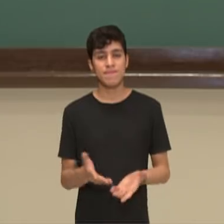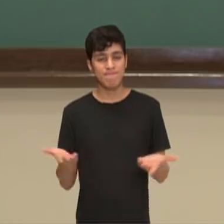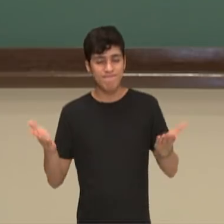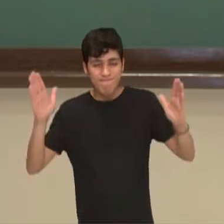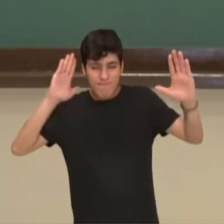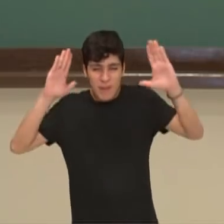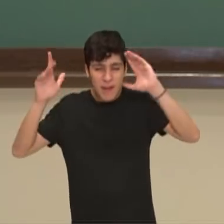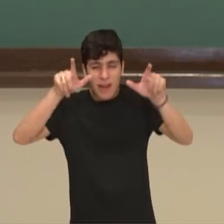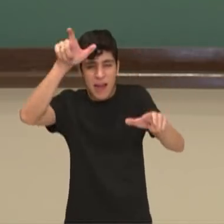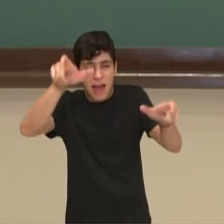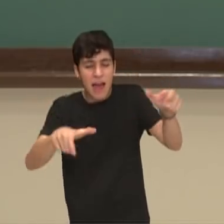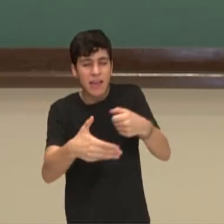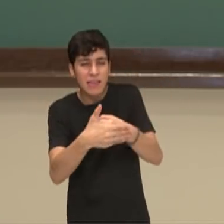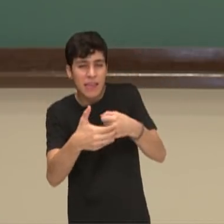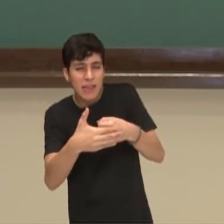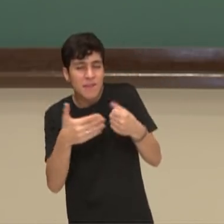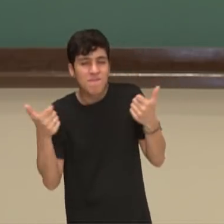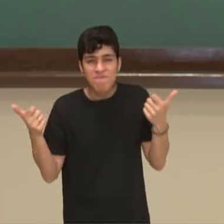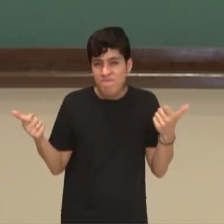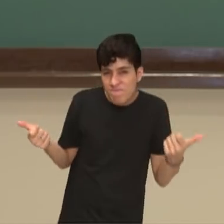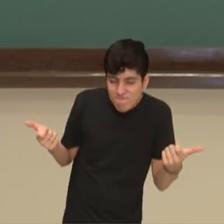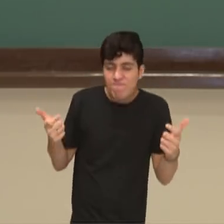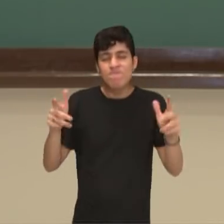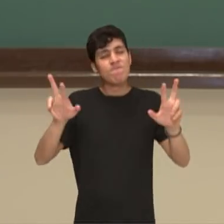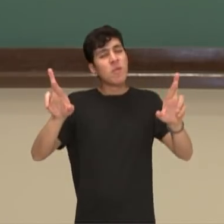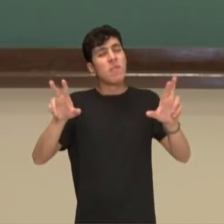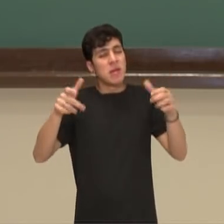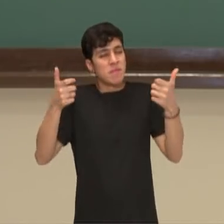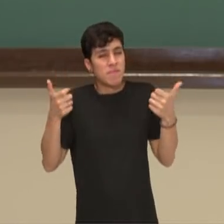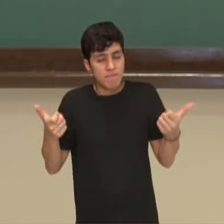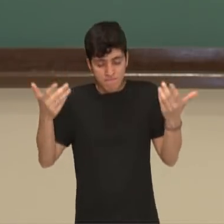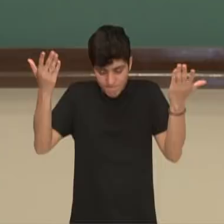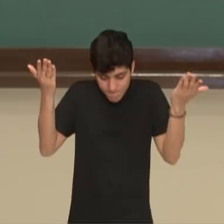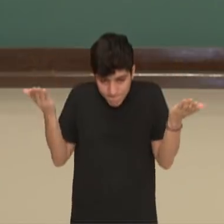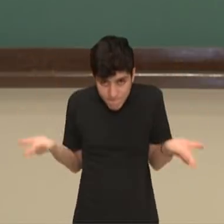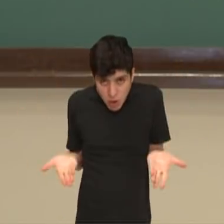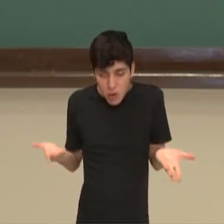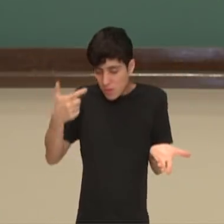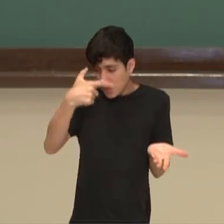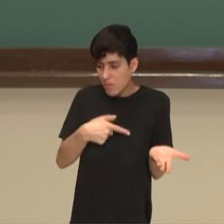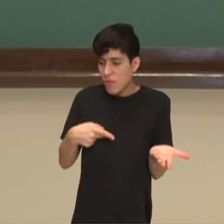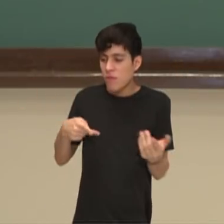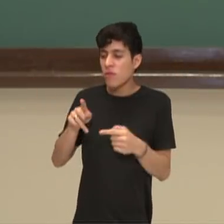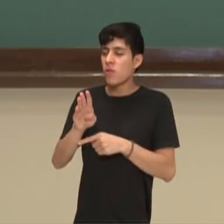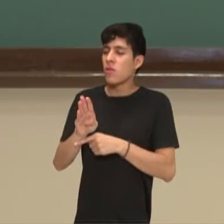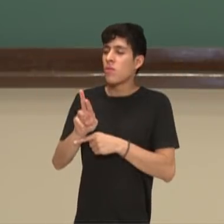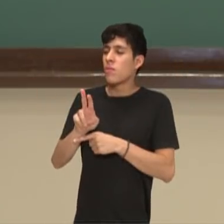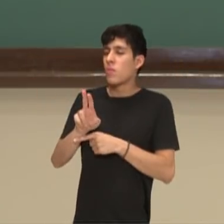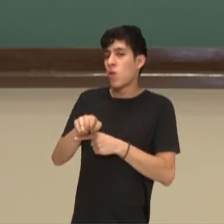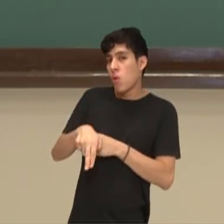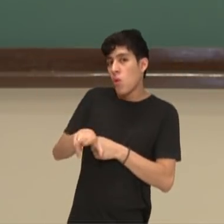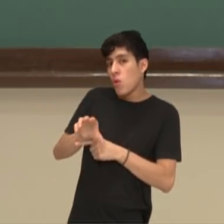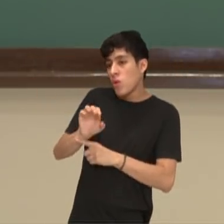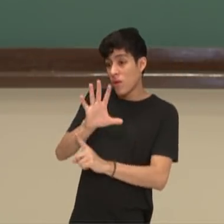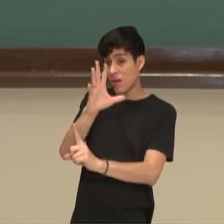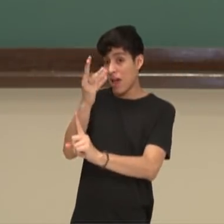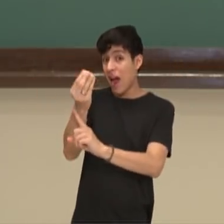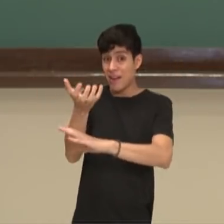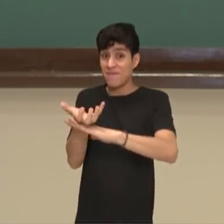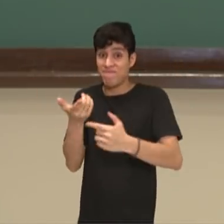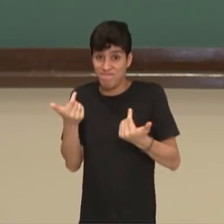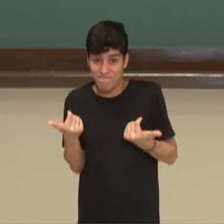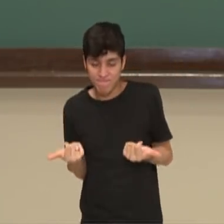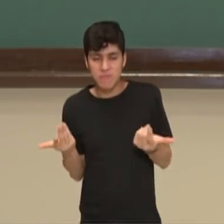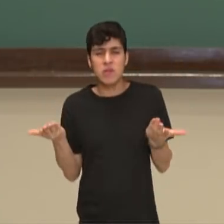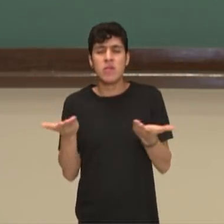Olá, meus queridos, tudo bem com vocês? Espero que sim, viu? Aqui é o professor Bruno, da disciplina de arte, e nós vamos para mais uma